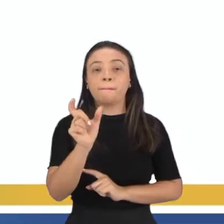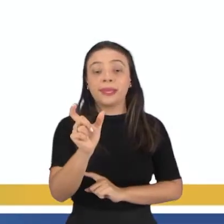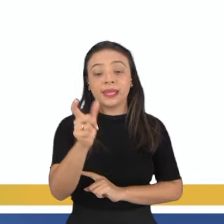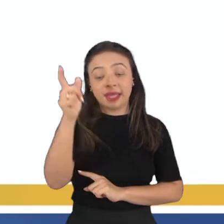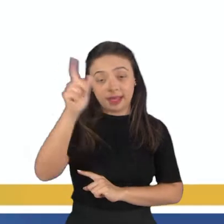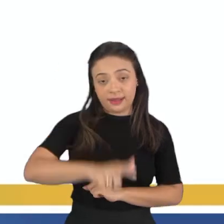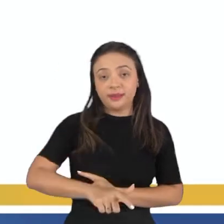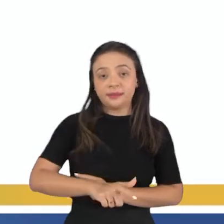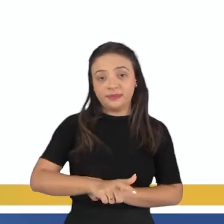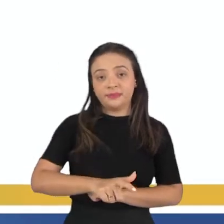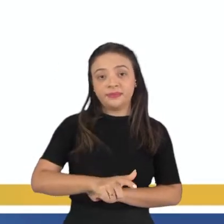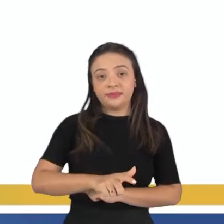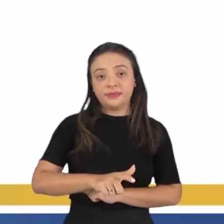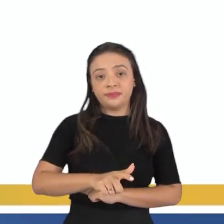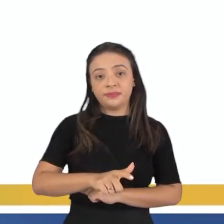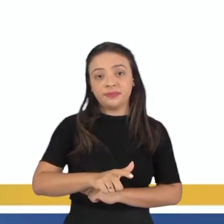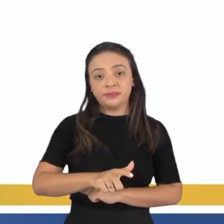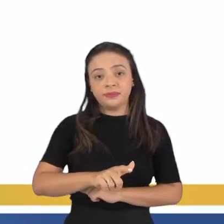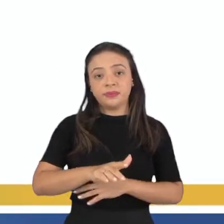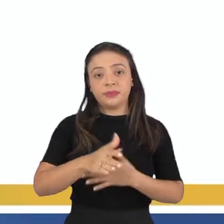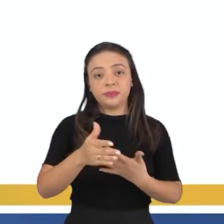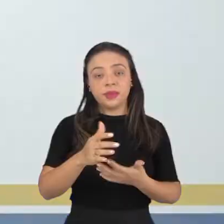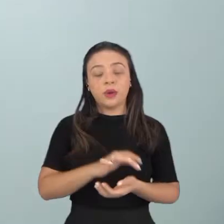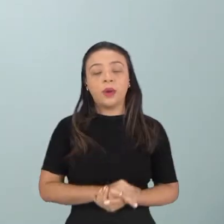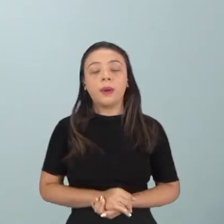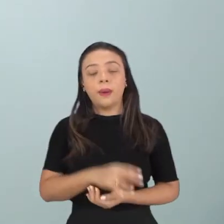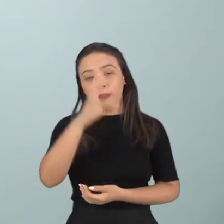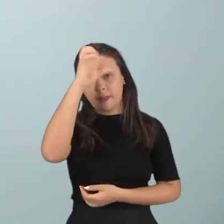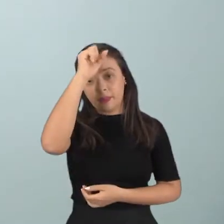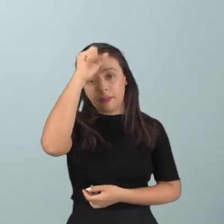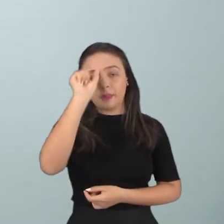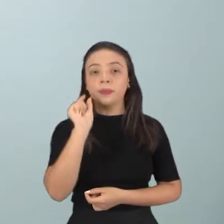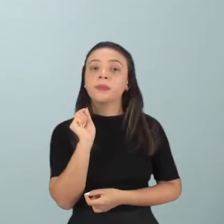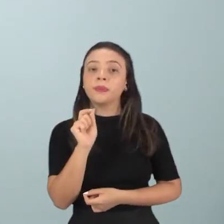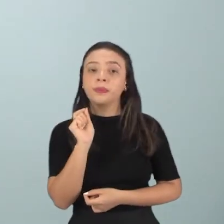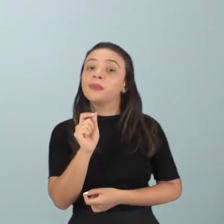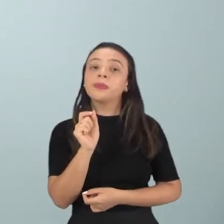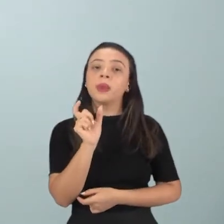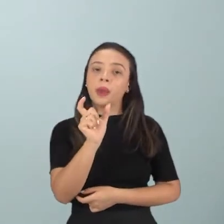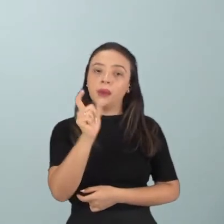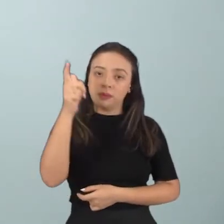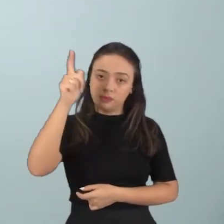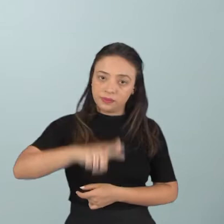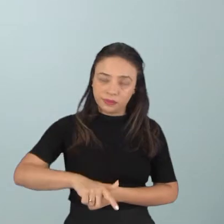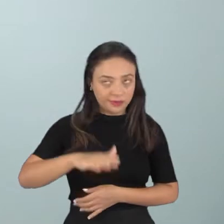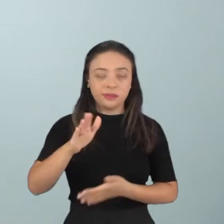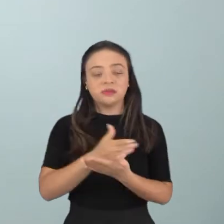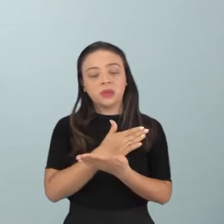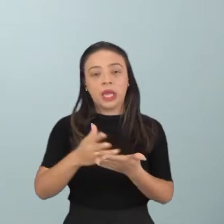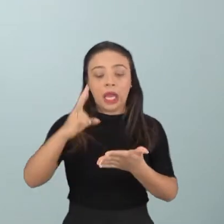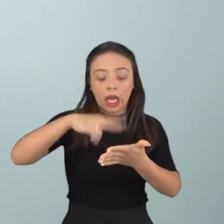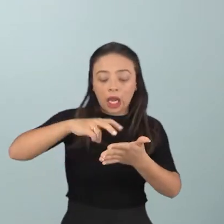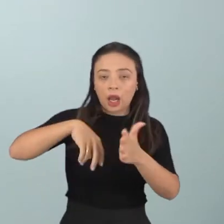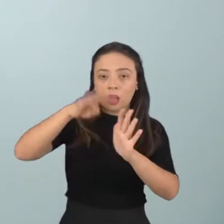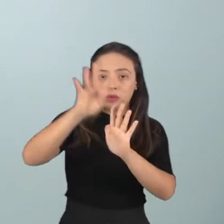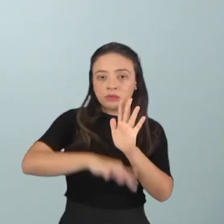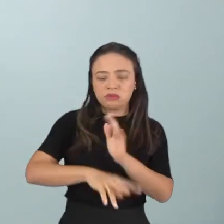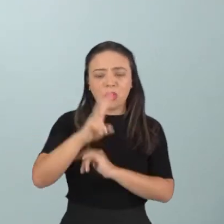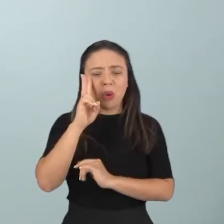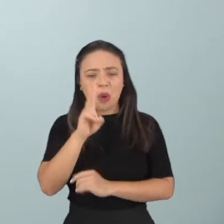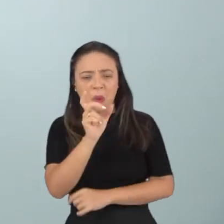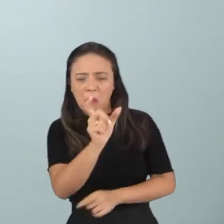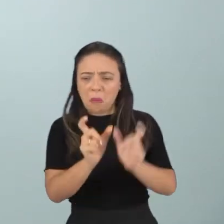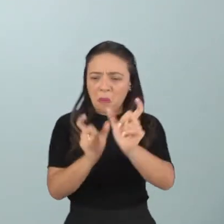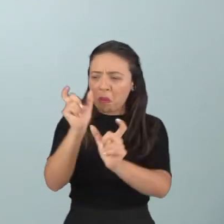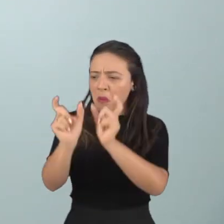repetidas então a gente aprendeu na nossas aulas que as palavras repetidas muitas vezes a gente vai ler um texto a gente vê aquela mesma